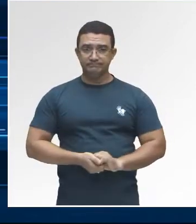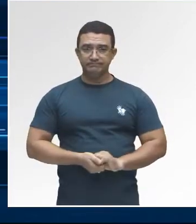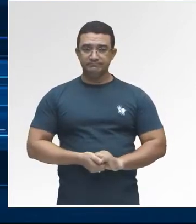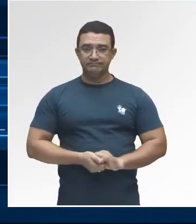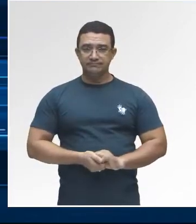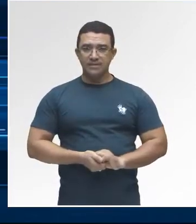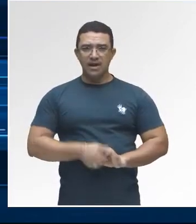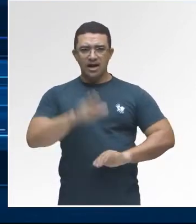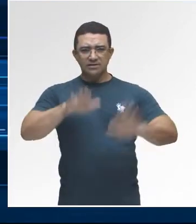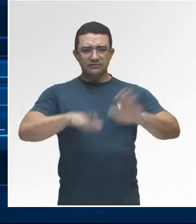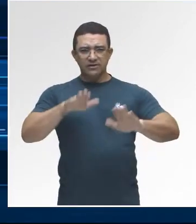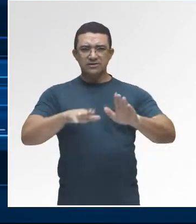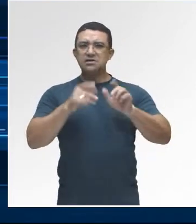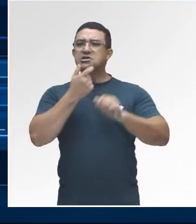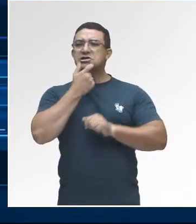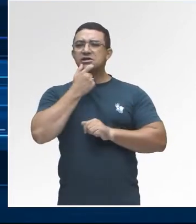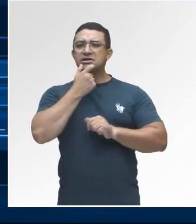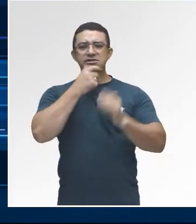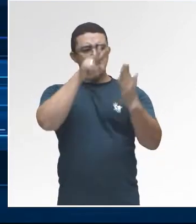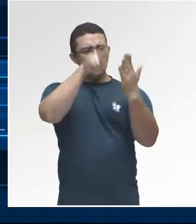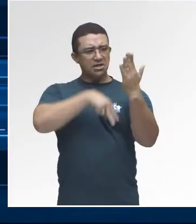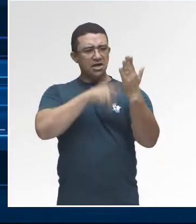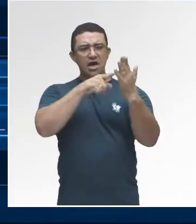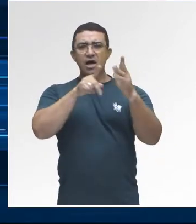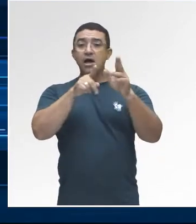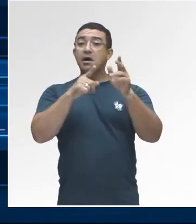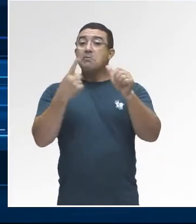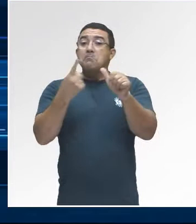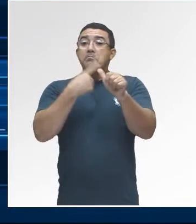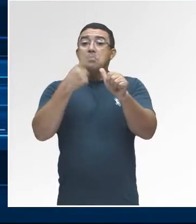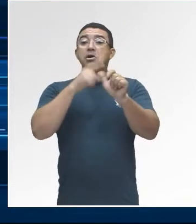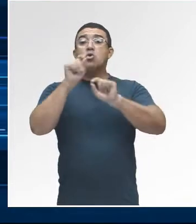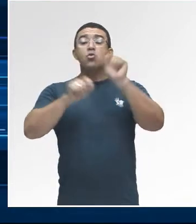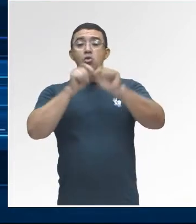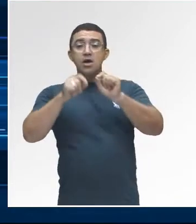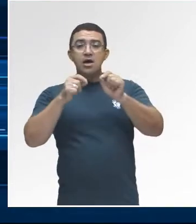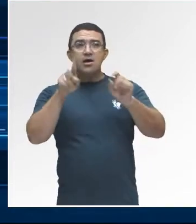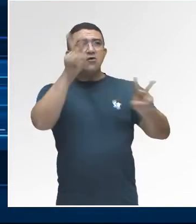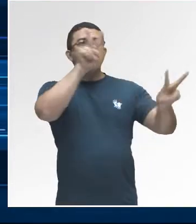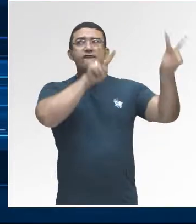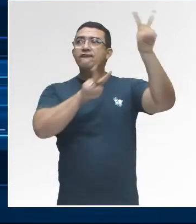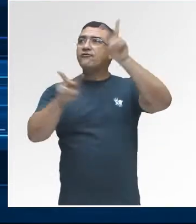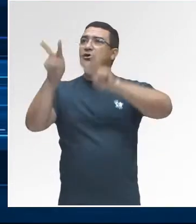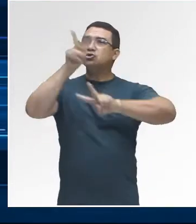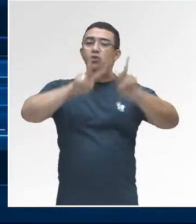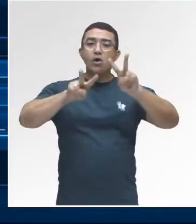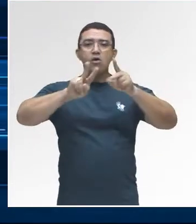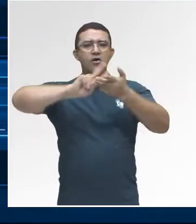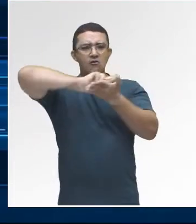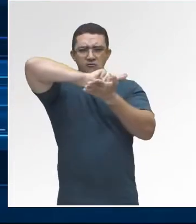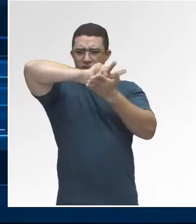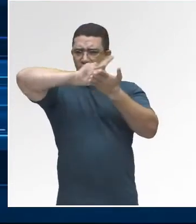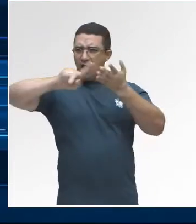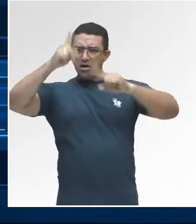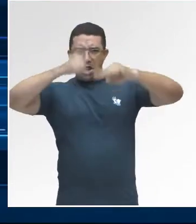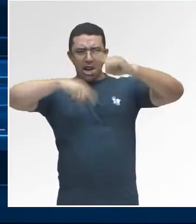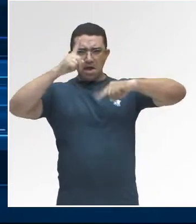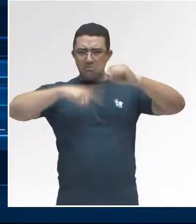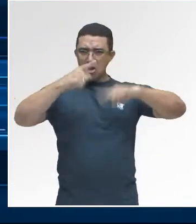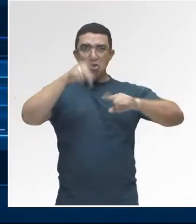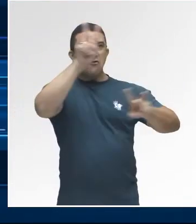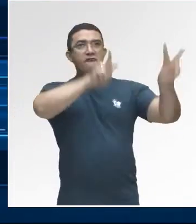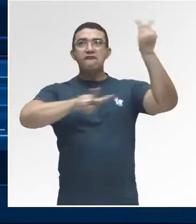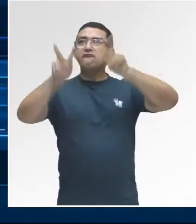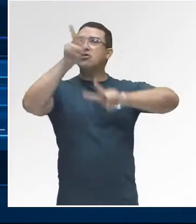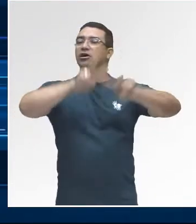um texto, quando a gente vai fazer uma leitura, a gente tem que observar vários elementos para que a gente possa compreender, ter uma visão